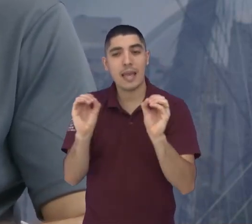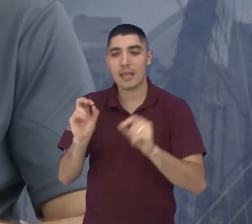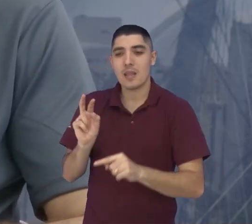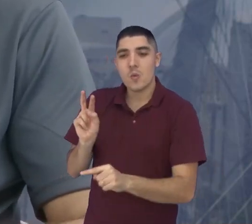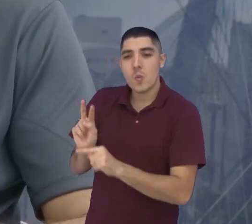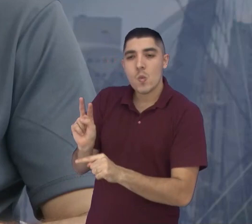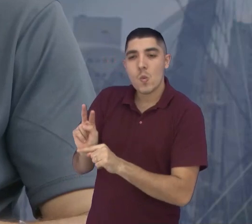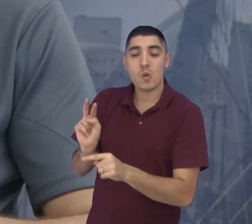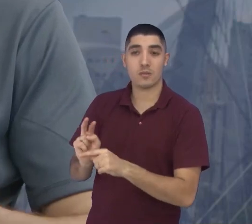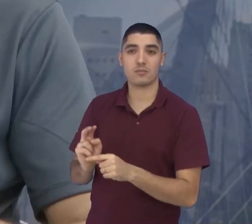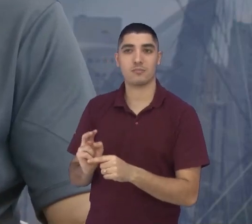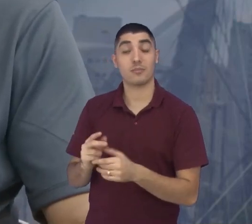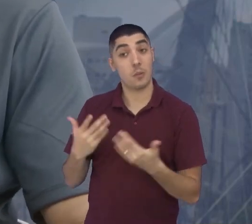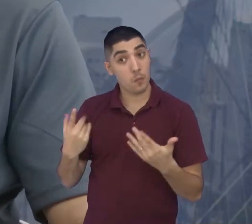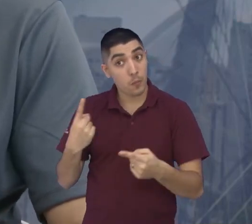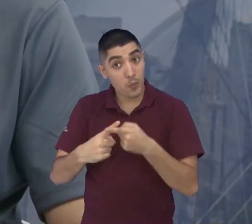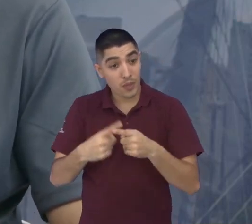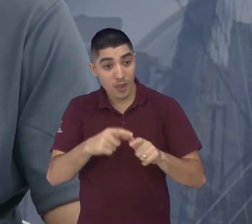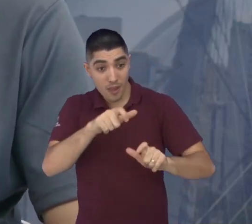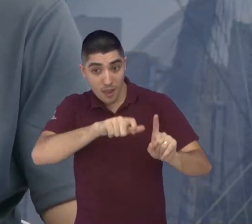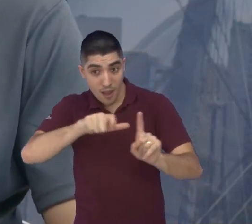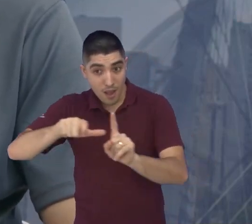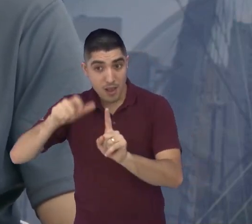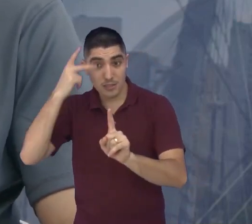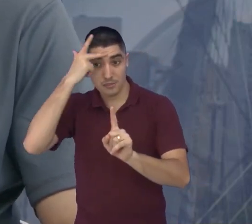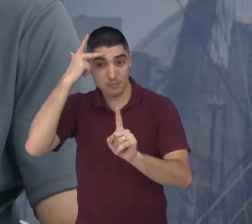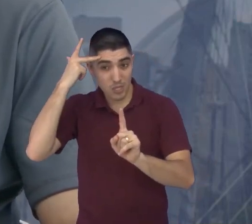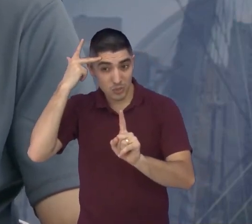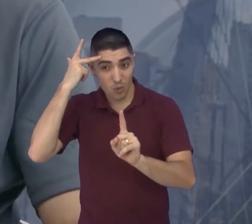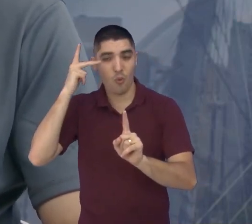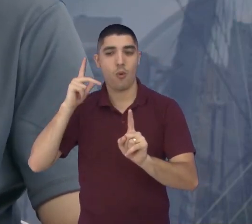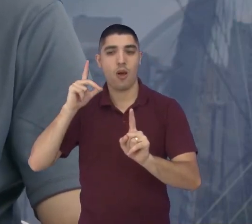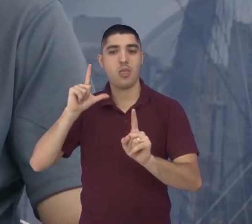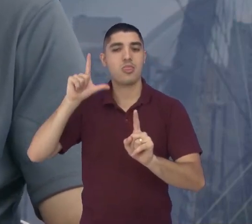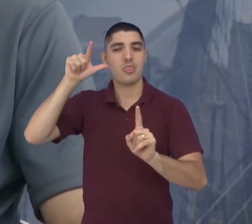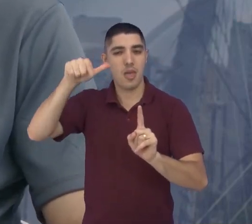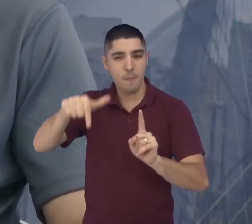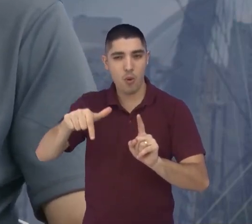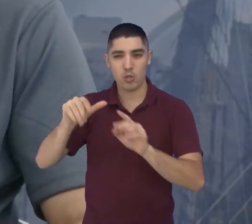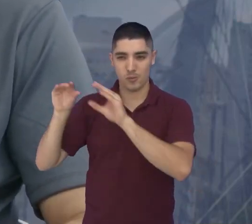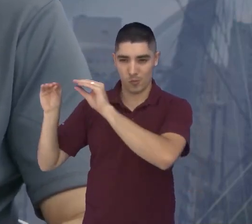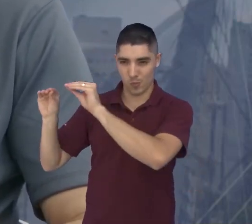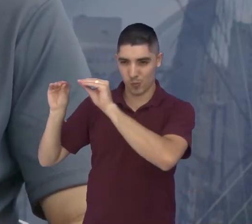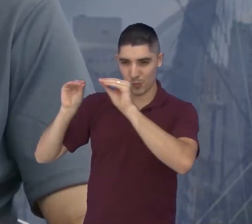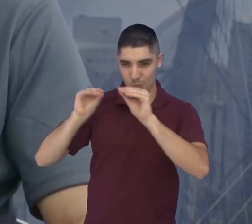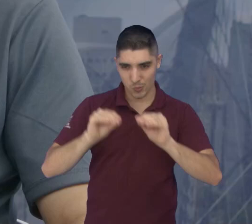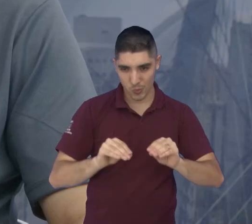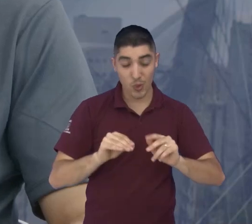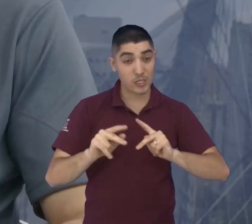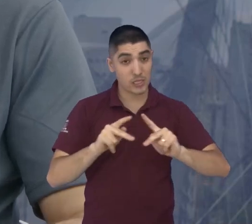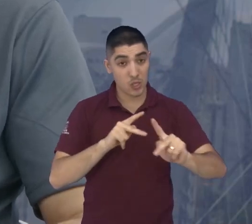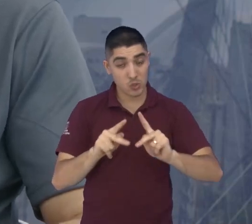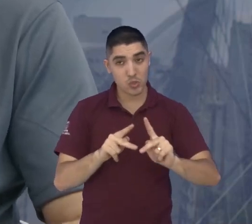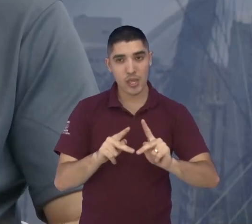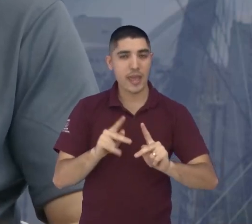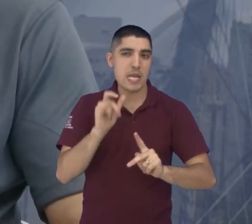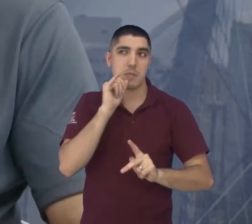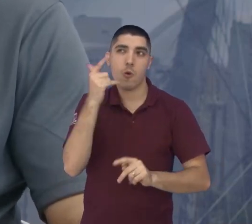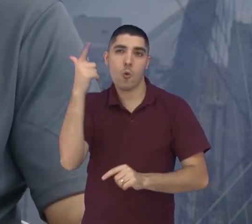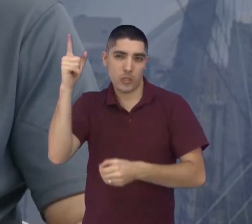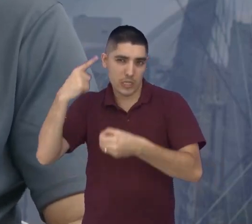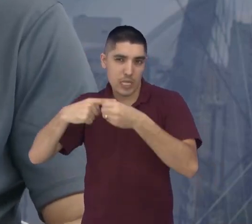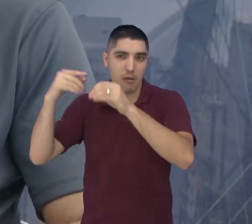que os joseenses e as pessoas que depois vieram morar em São José soubessem do seu passado,